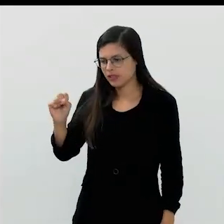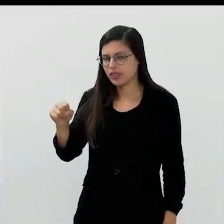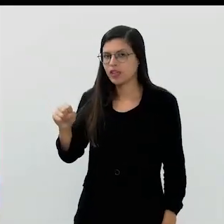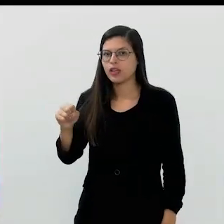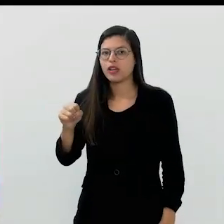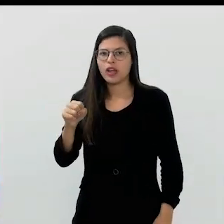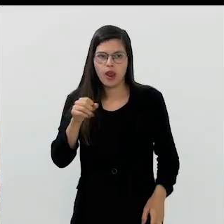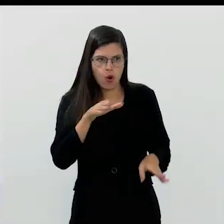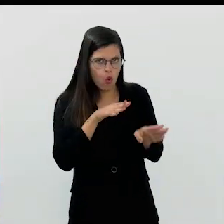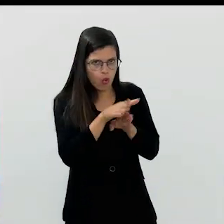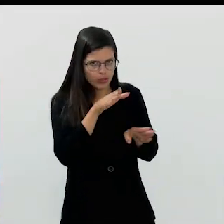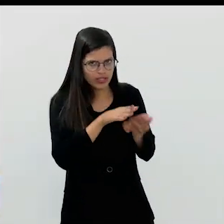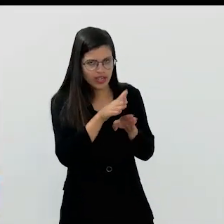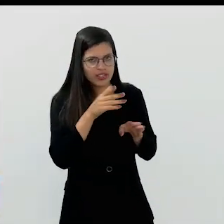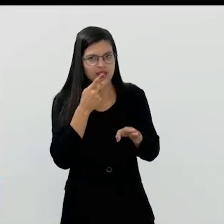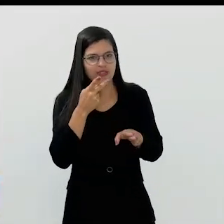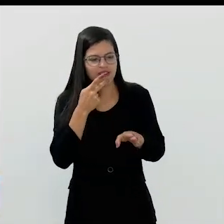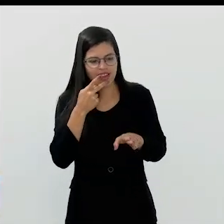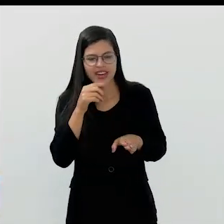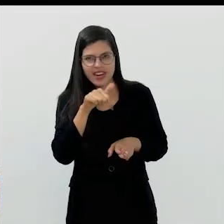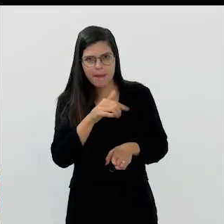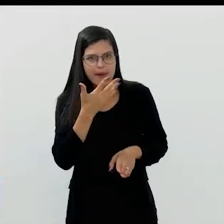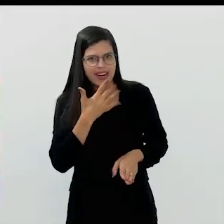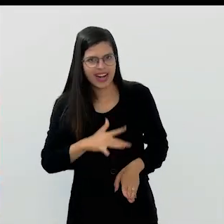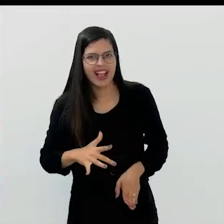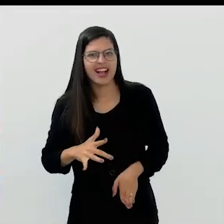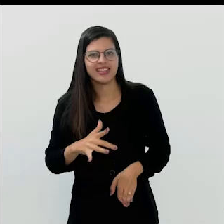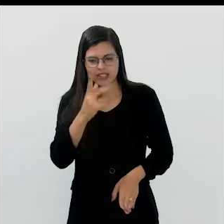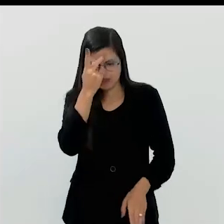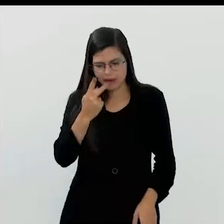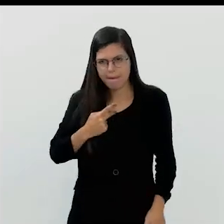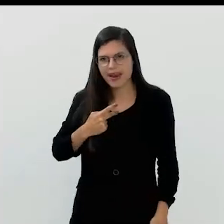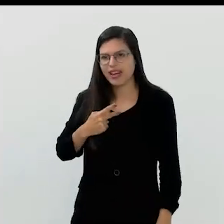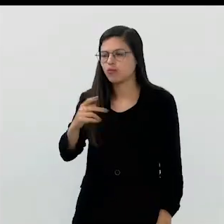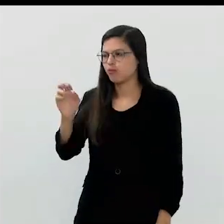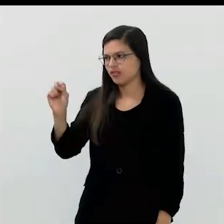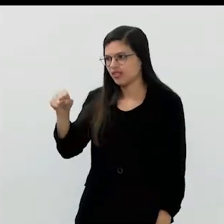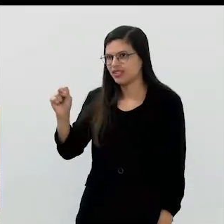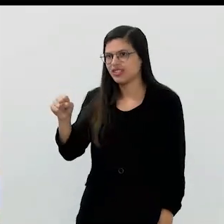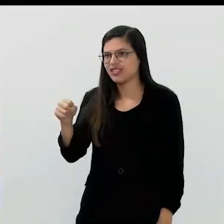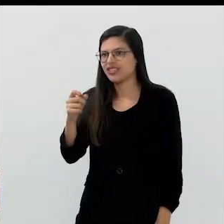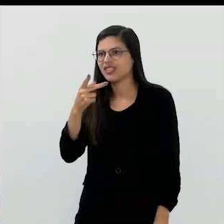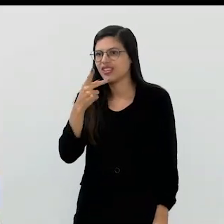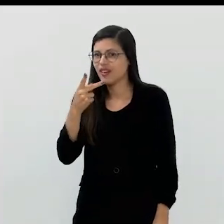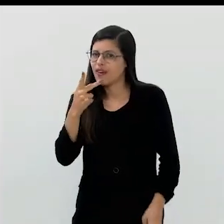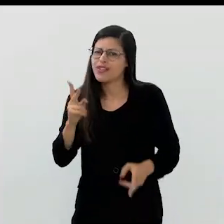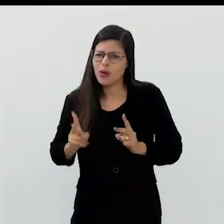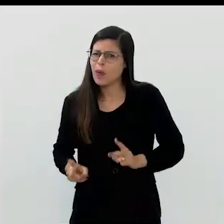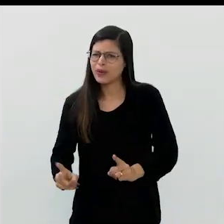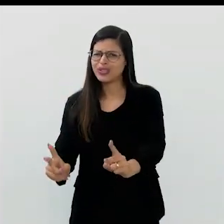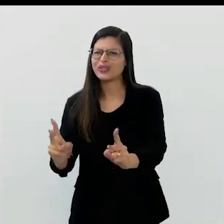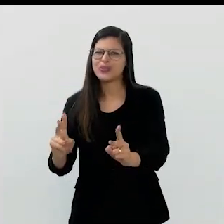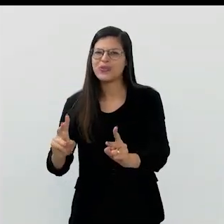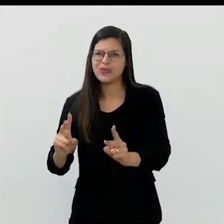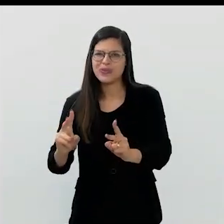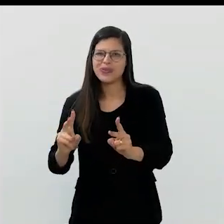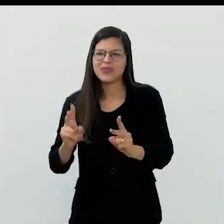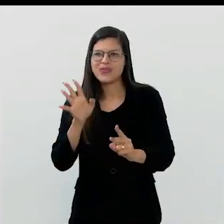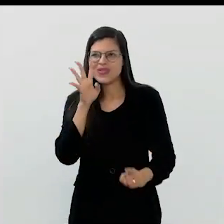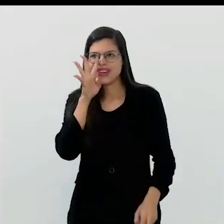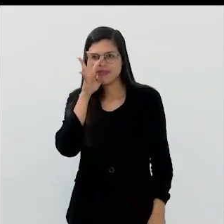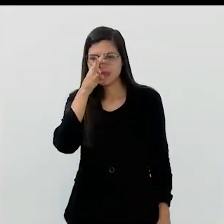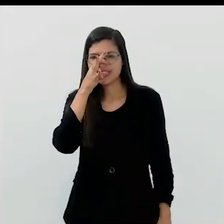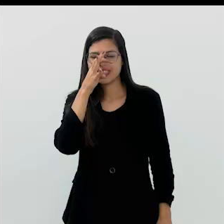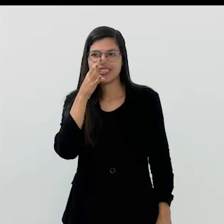Esse é o conselho que você daria a você mesmo. Olha, vai lá que vai dar certo. Isso. Inclusive para mim mesmo agora, no caso. Sim,